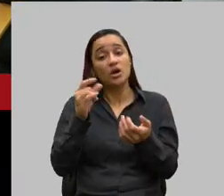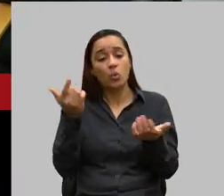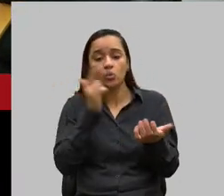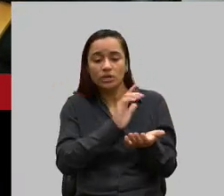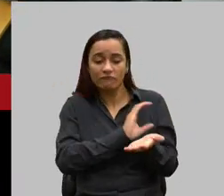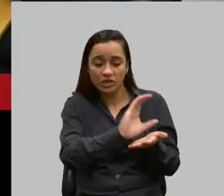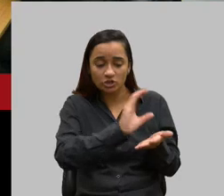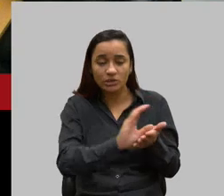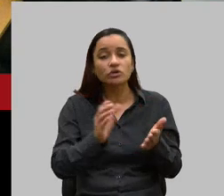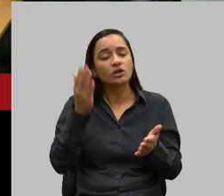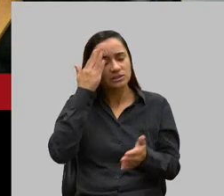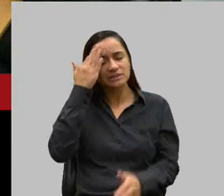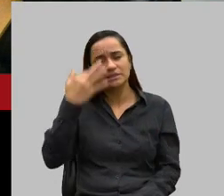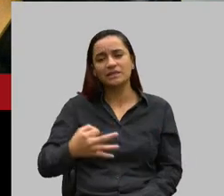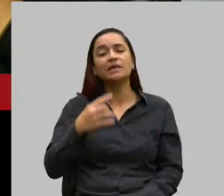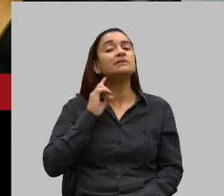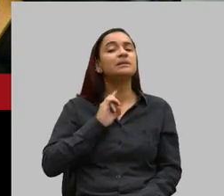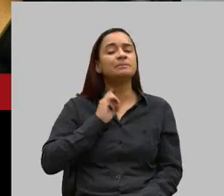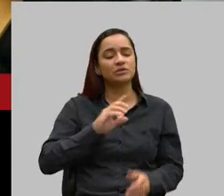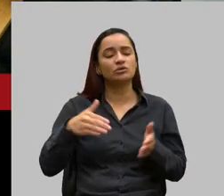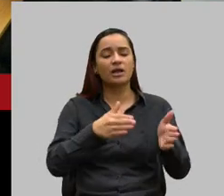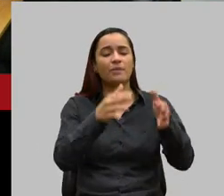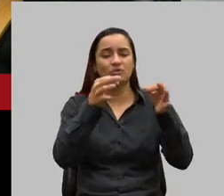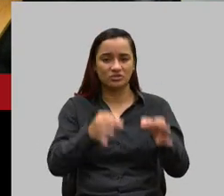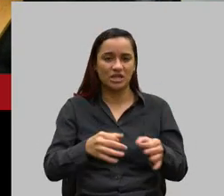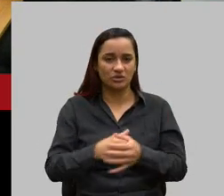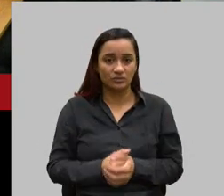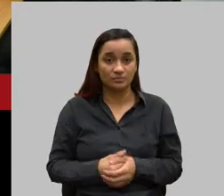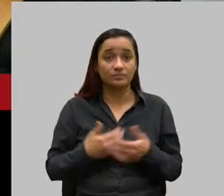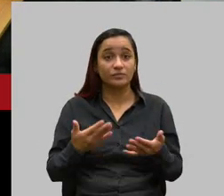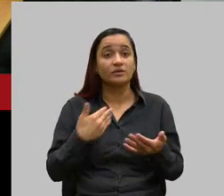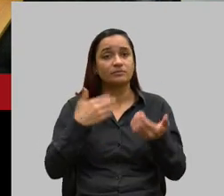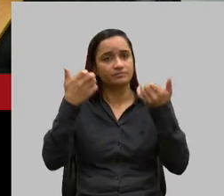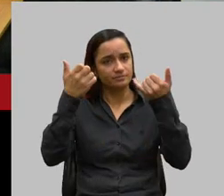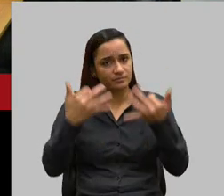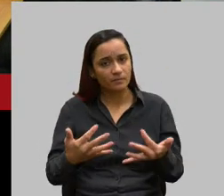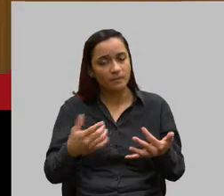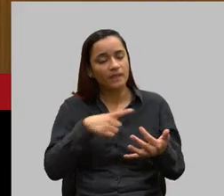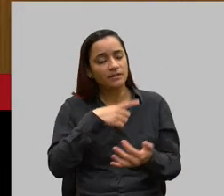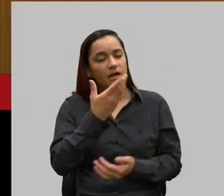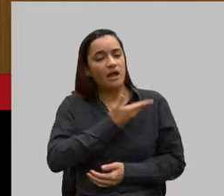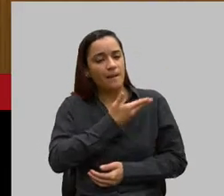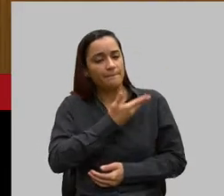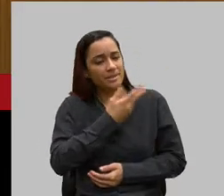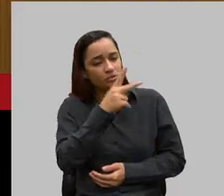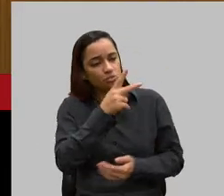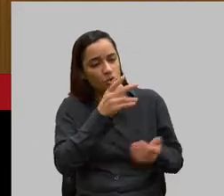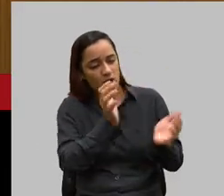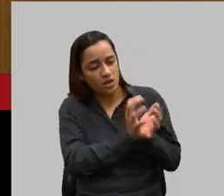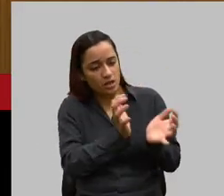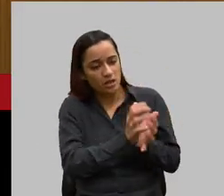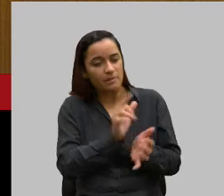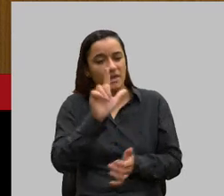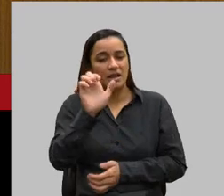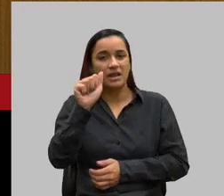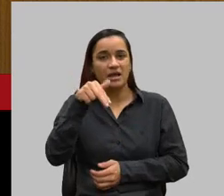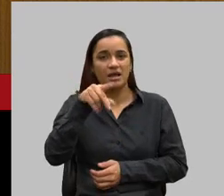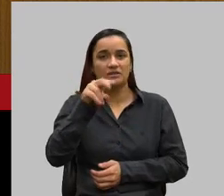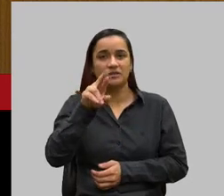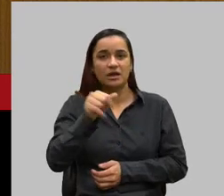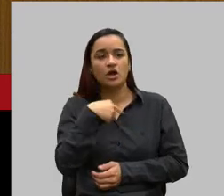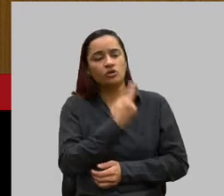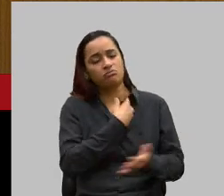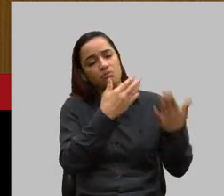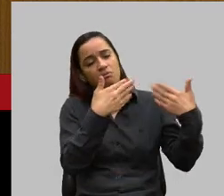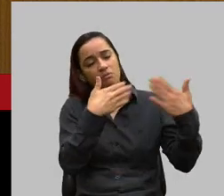caminho certo então não tem como aqui deixar de destacar e eu tenho é uma grande amigo na sua equipe Leandra Andrade que a gente sempre tem batido bola aí